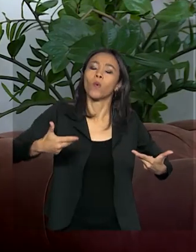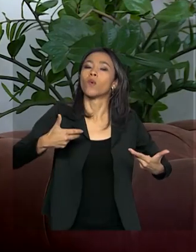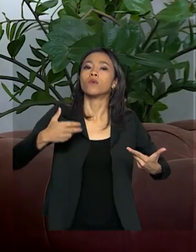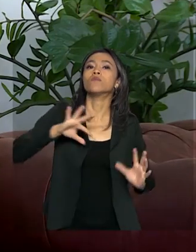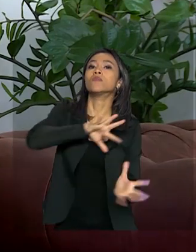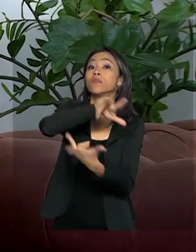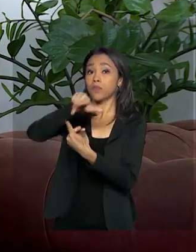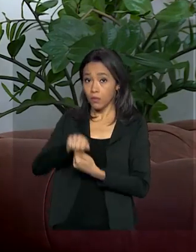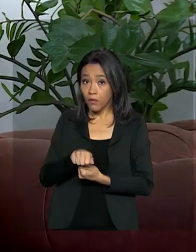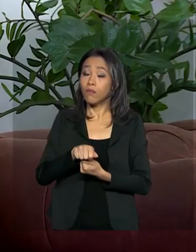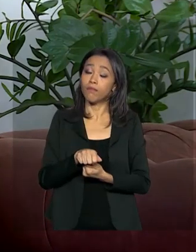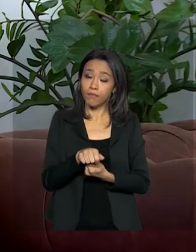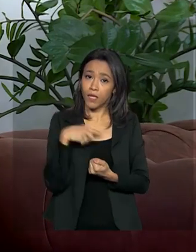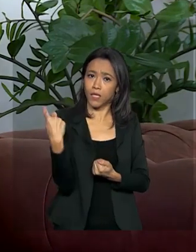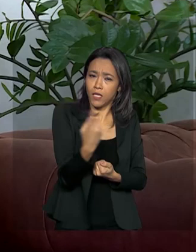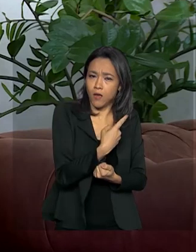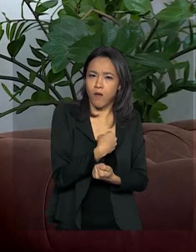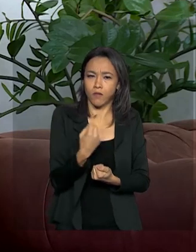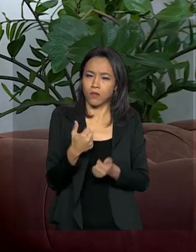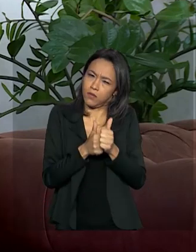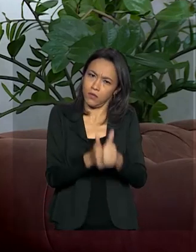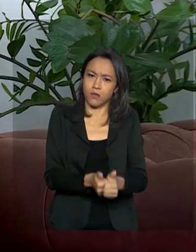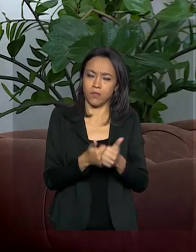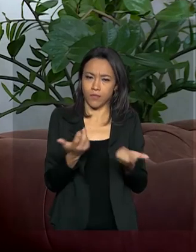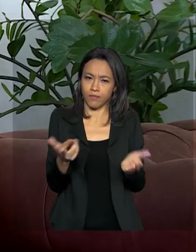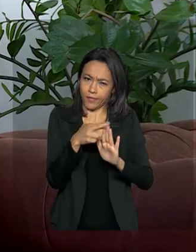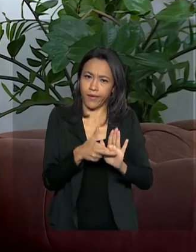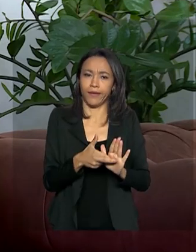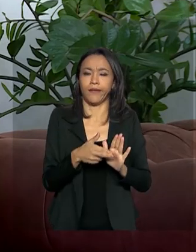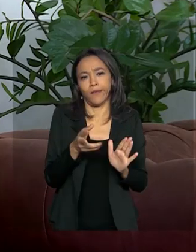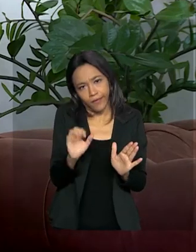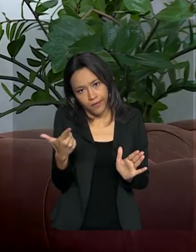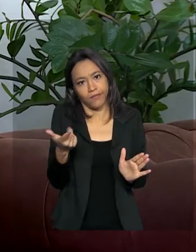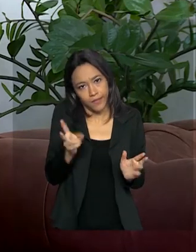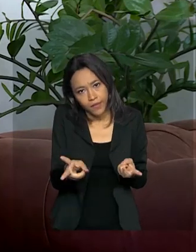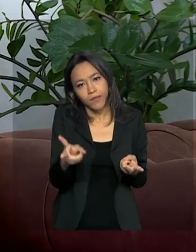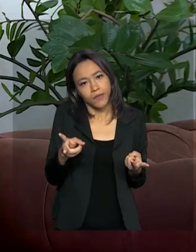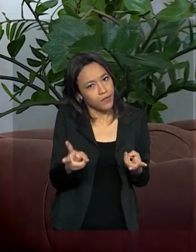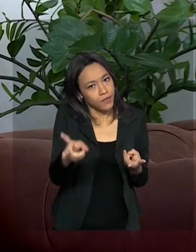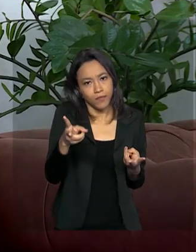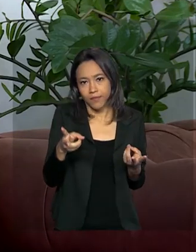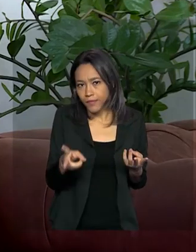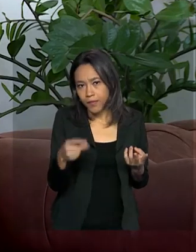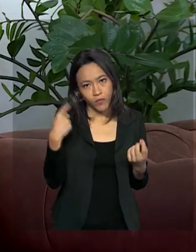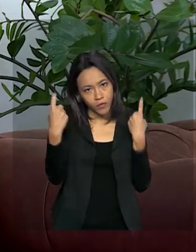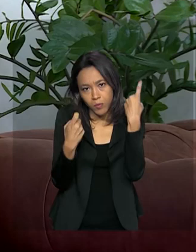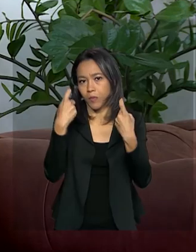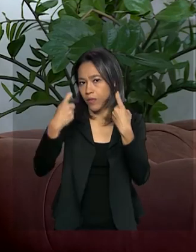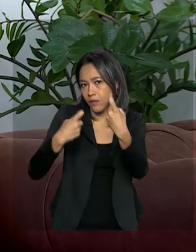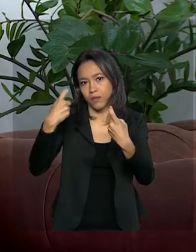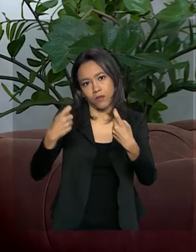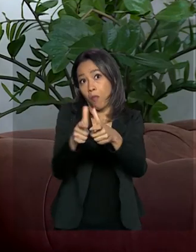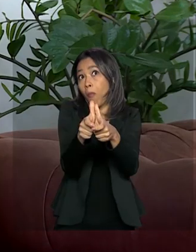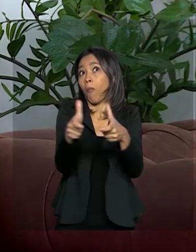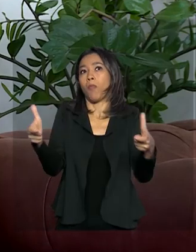internacional para a estar nos dentro desse protocolo agora cada vez a gente vai ter essa será uma preocupação